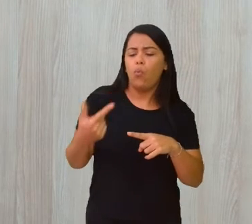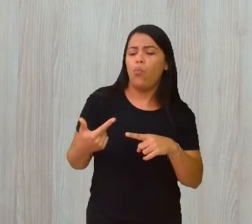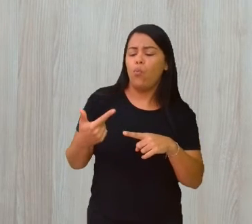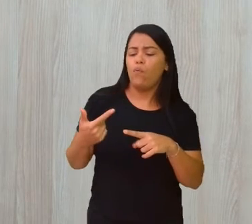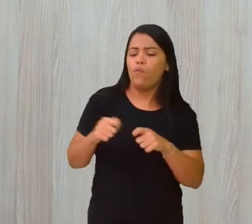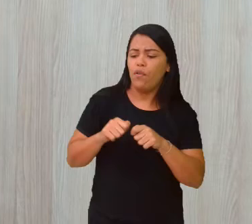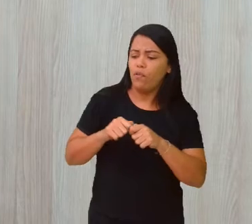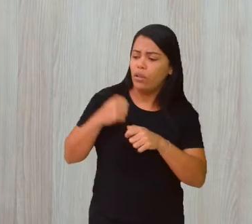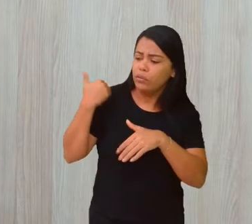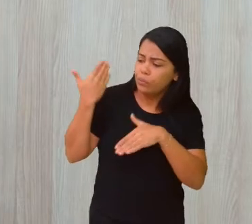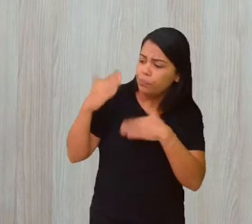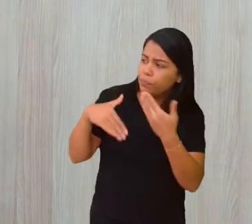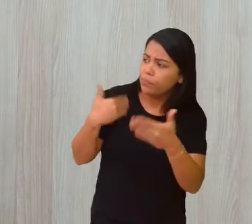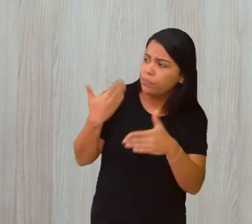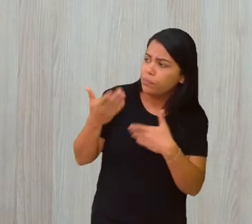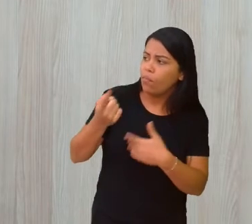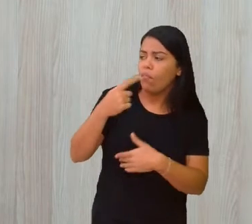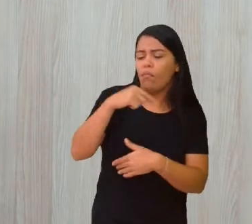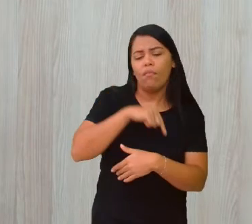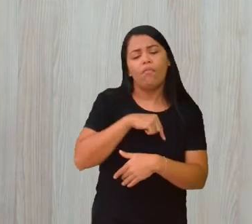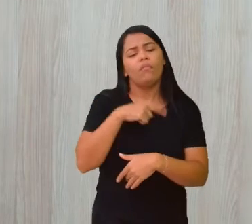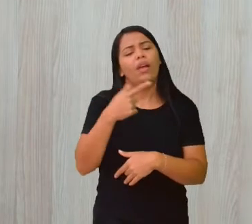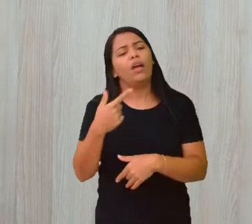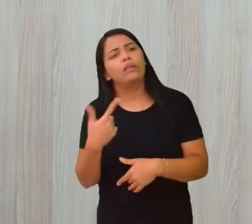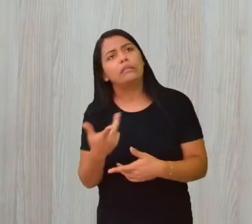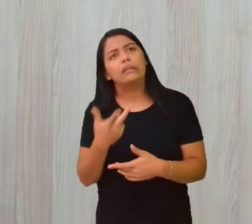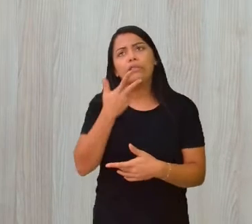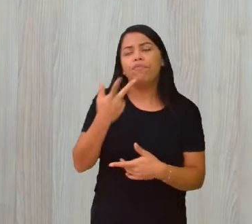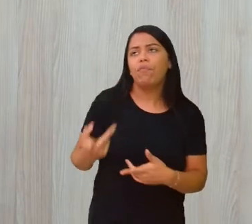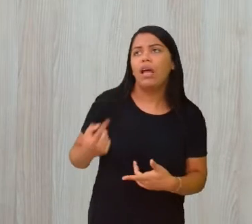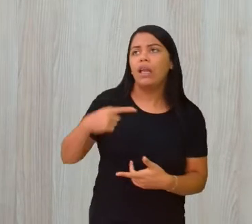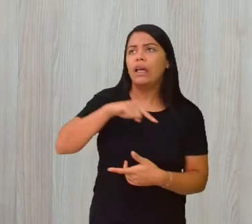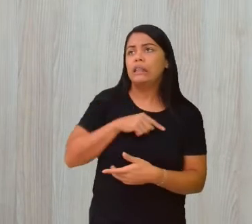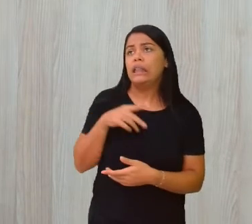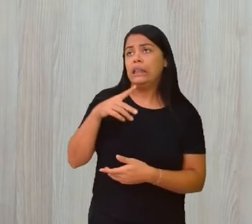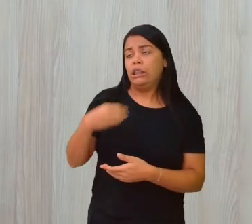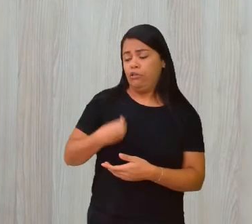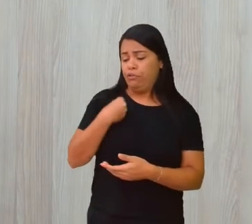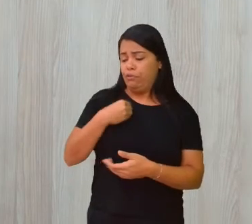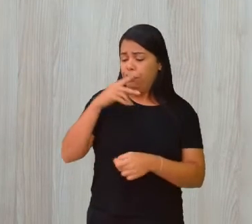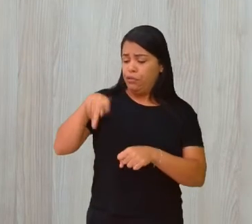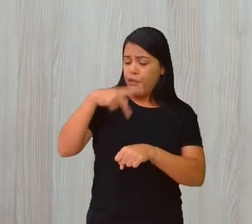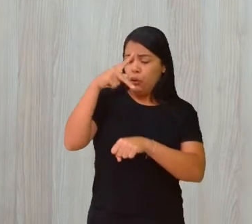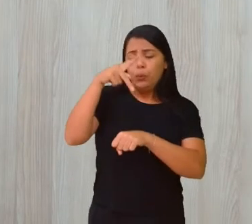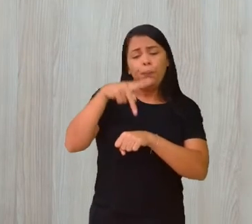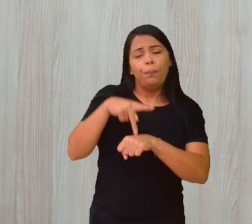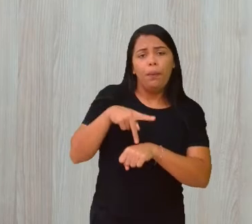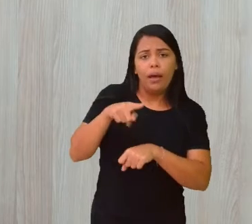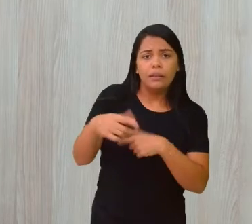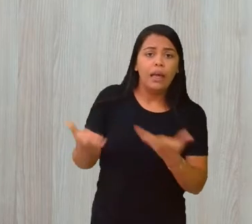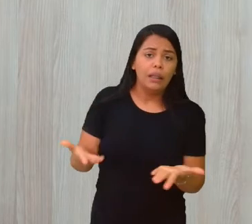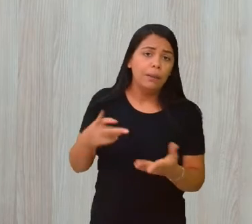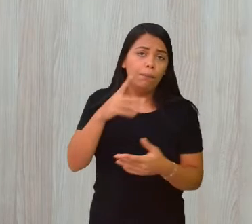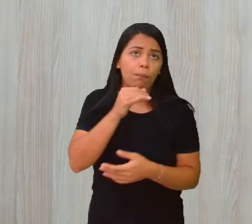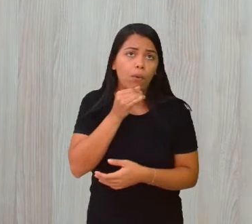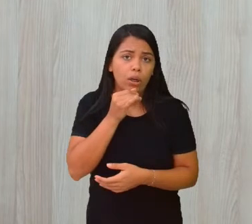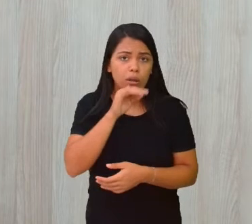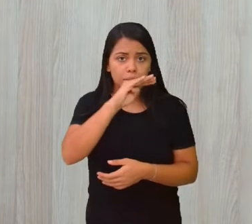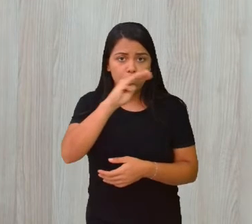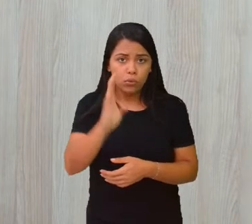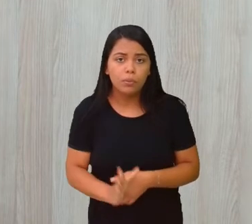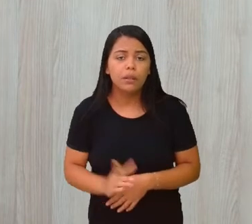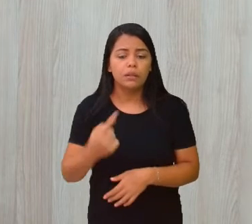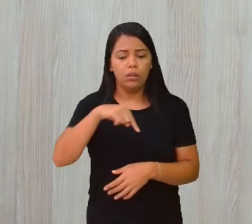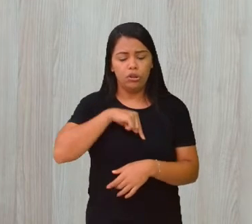processo aí, né, de que a gente vive num país, a gente trazendo para a realidade, né, contextualizando aqui no nosso Brasil, que a